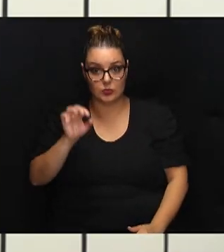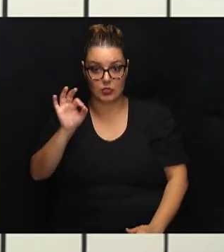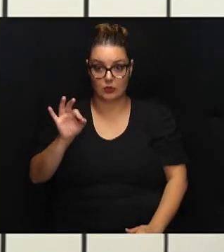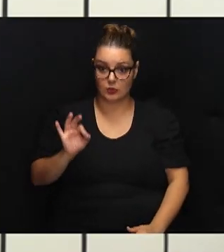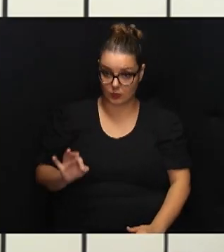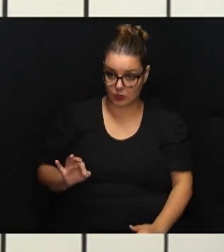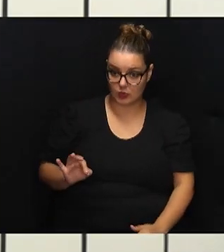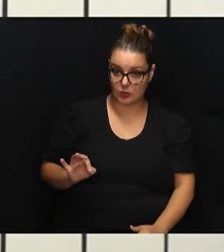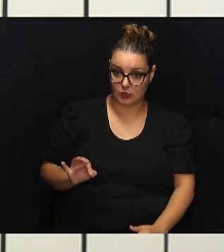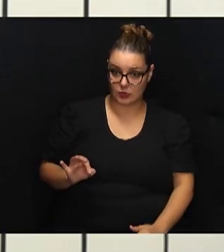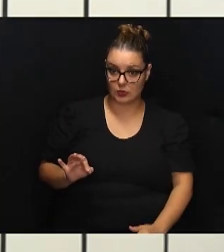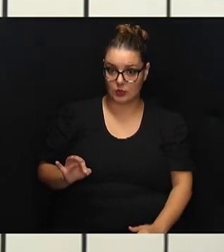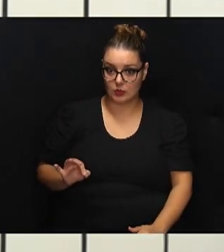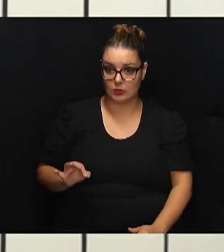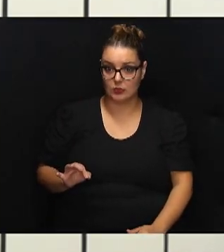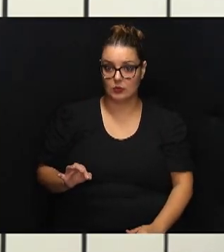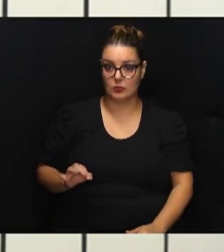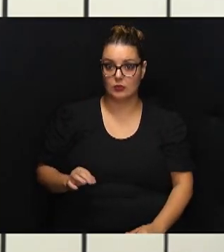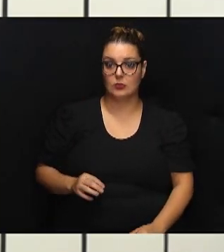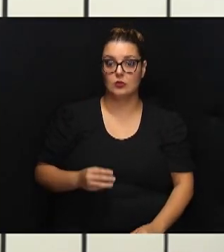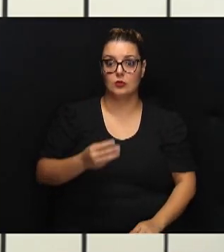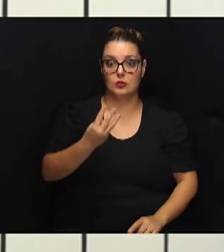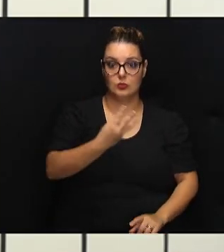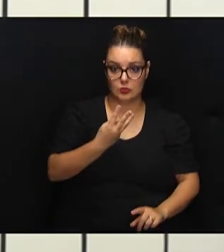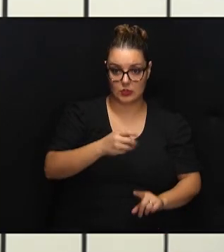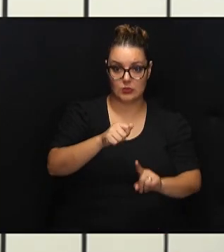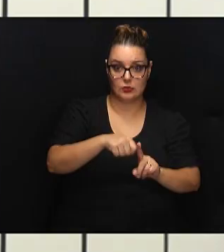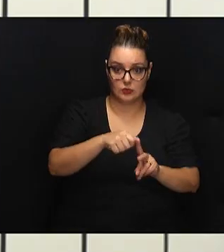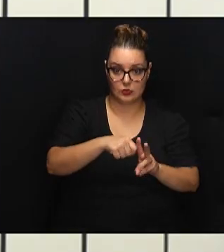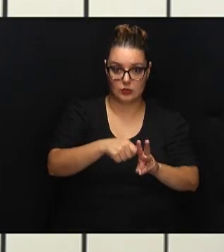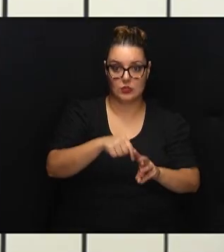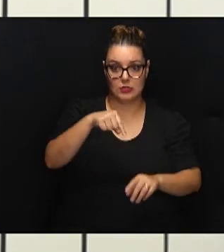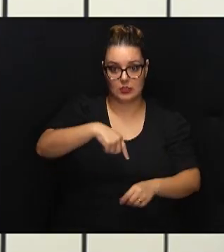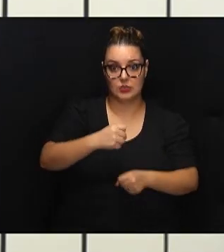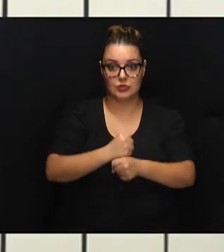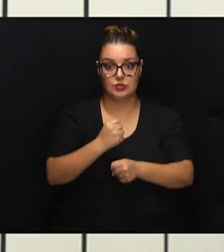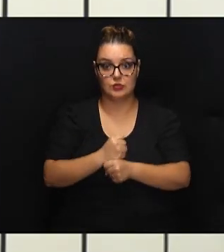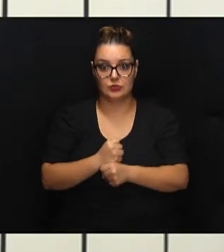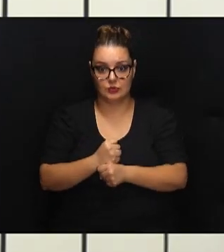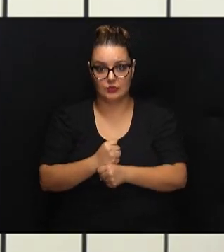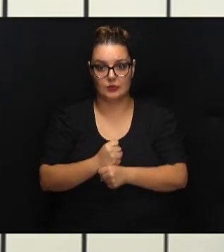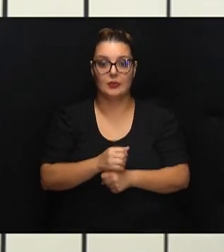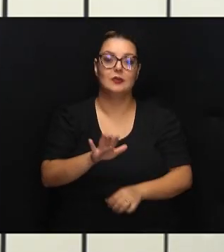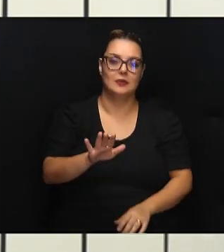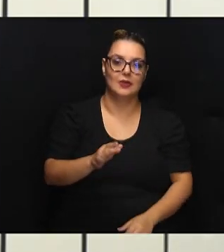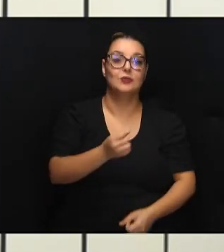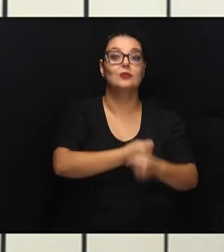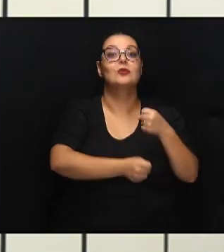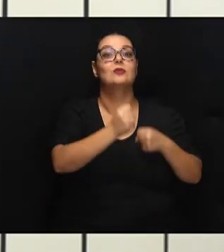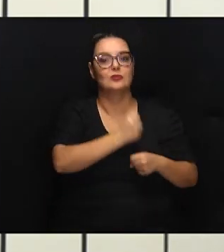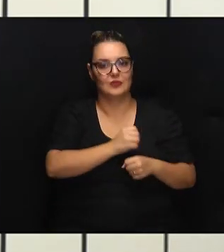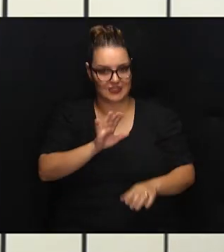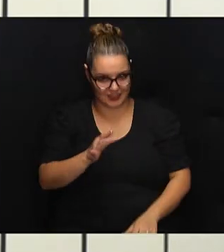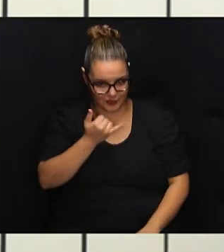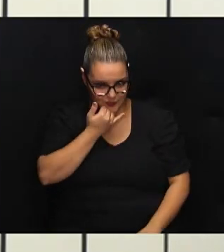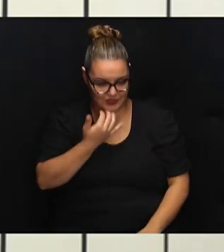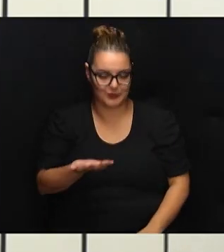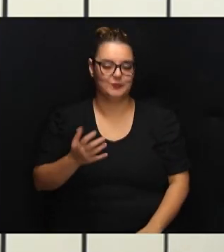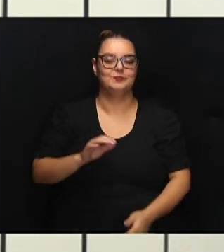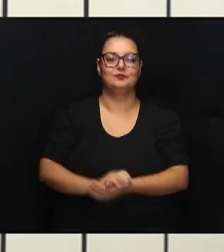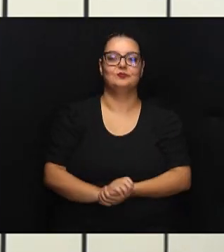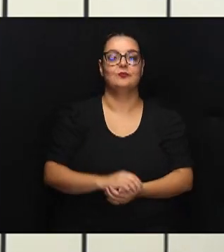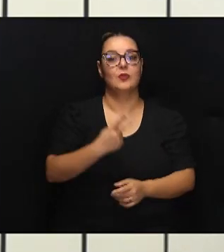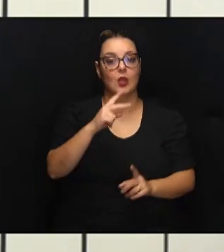38,8% no terceiro trimestre deste ano. Aliás, do ano passado, perdão. No seu ponto de vista,